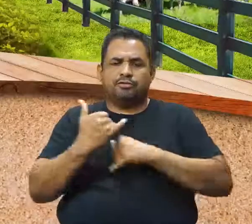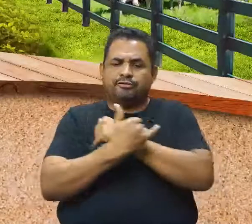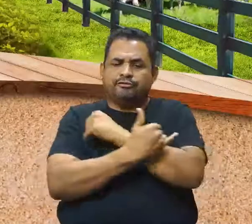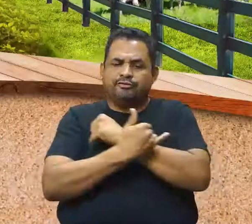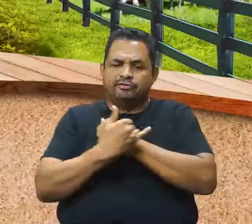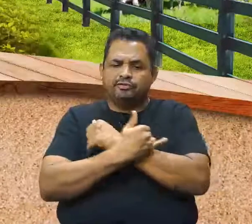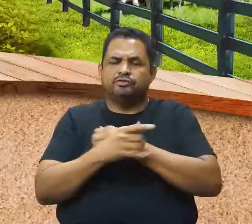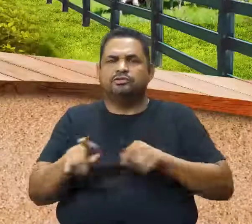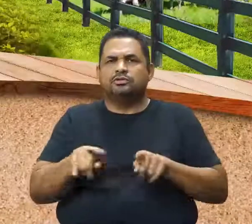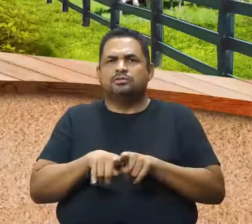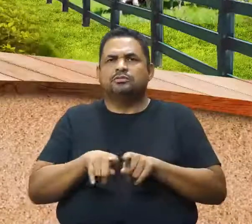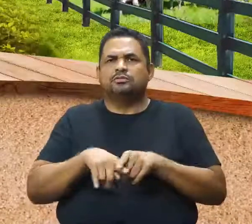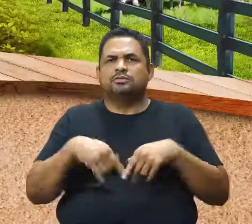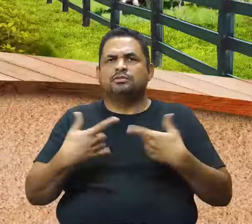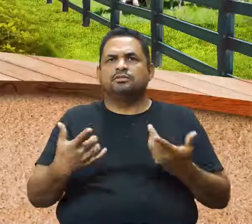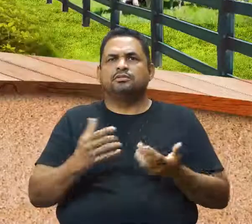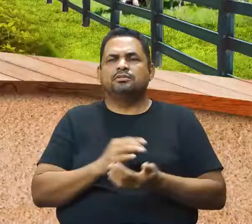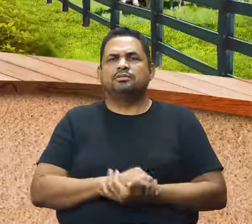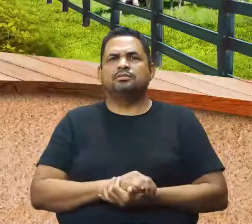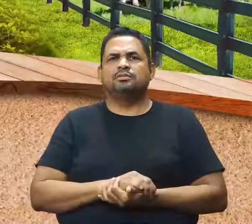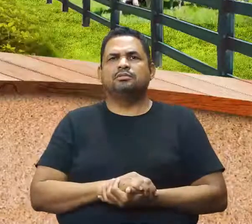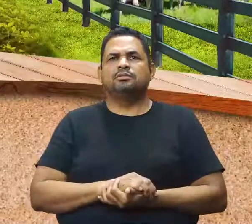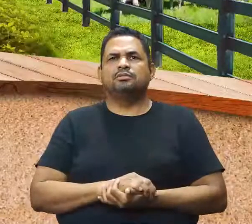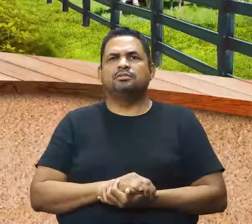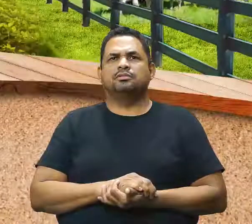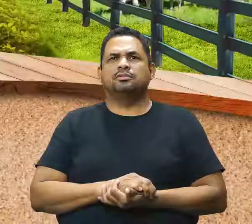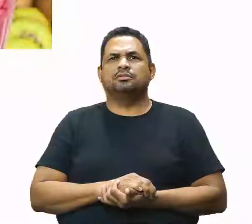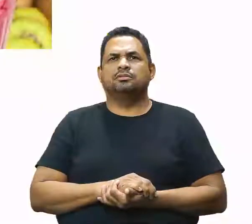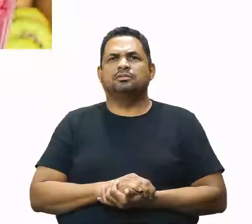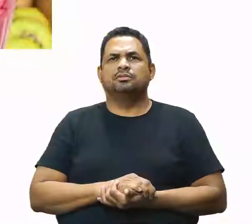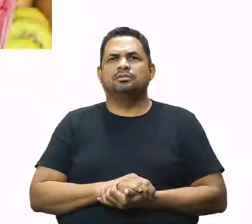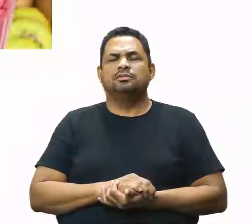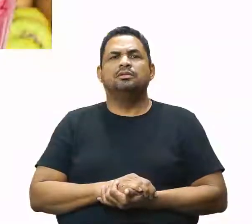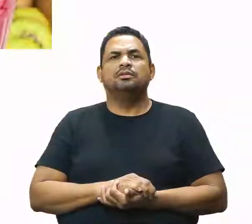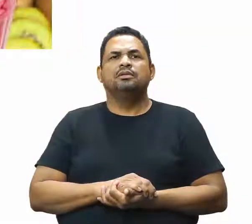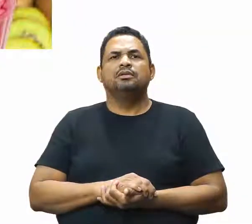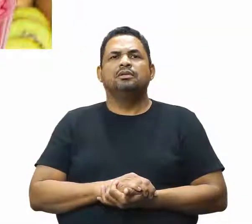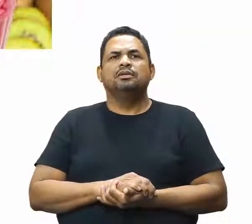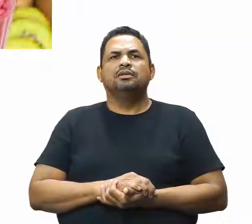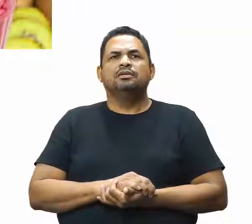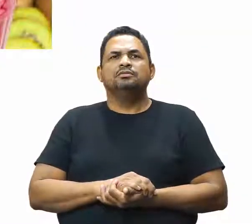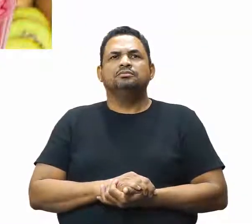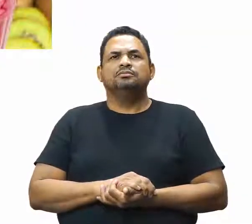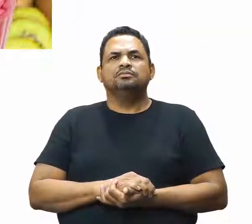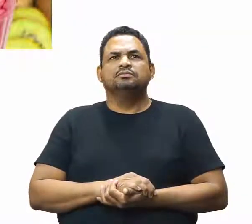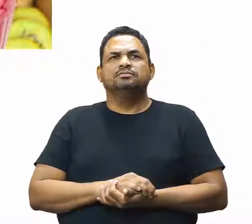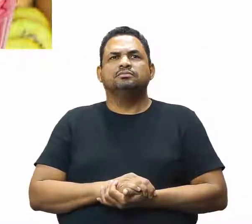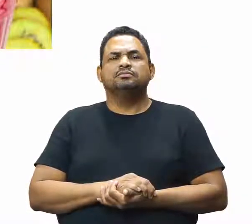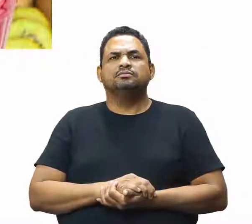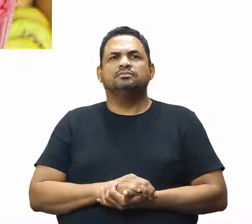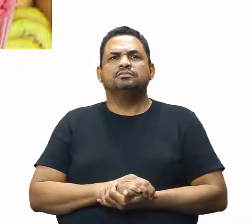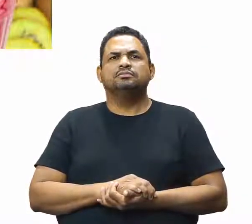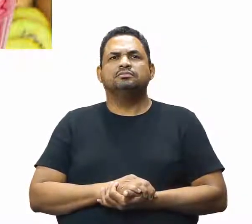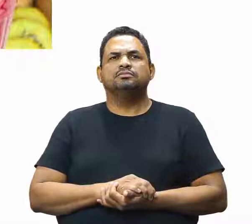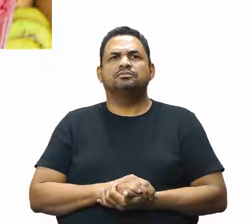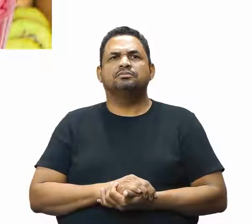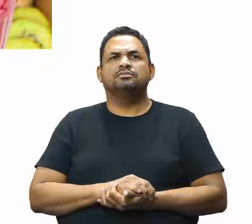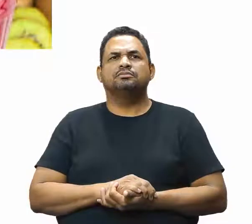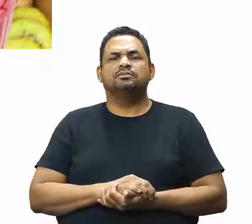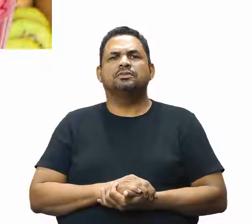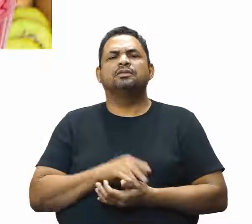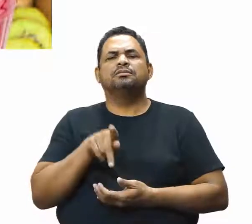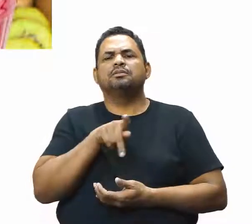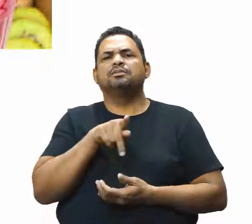estar ligado a esse processo. Aqui para mim, por favor, aumenta, diretor. Claro, a classificação. Ei,